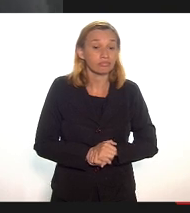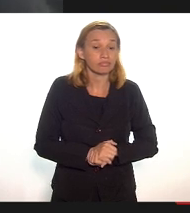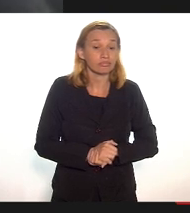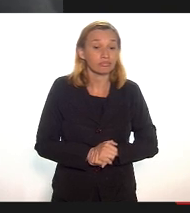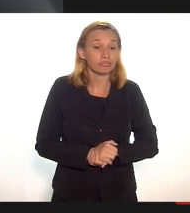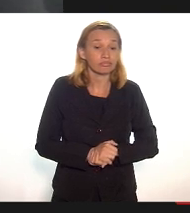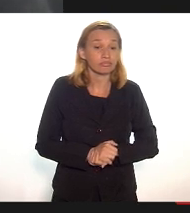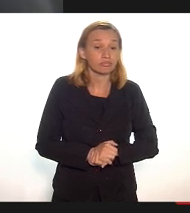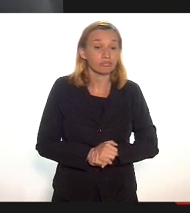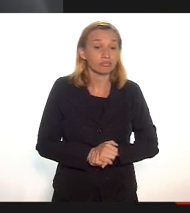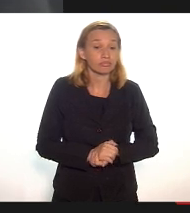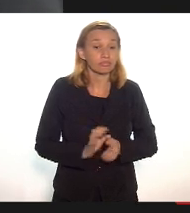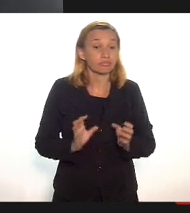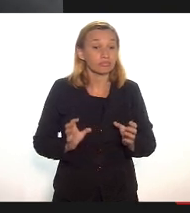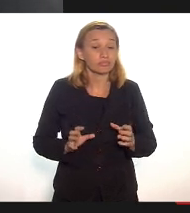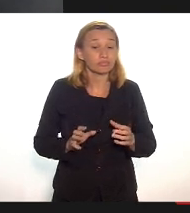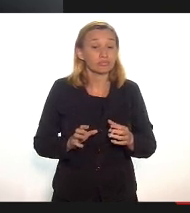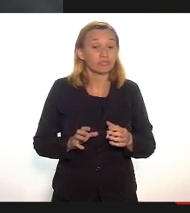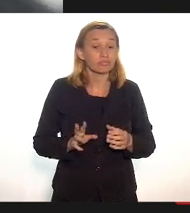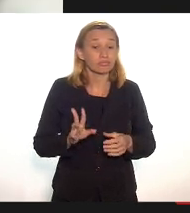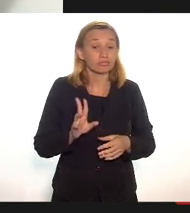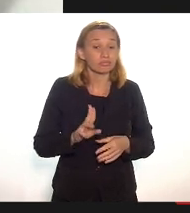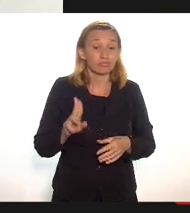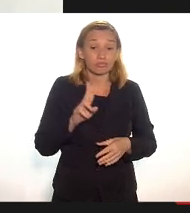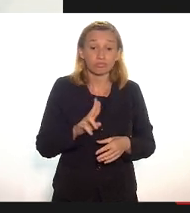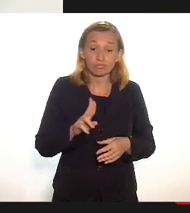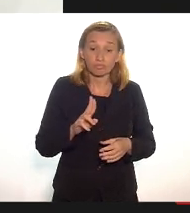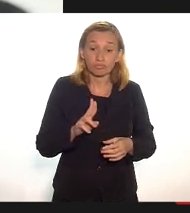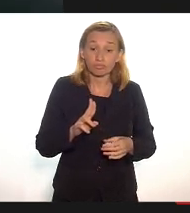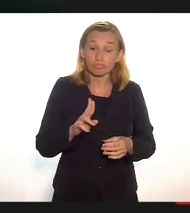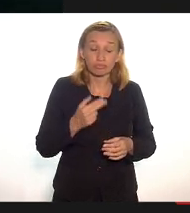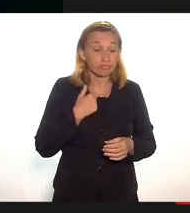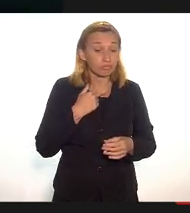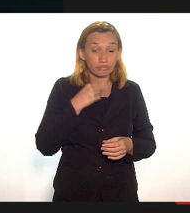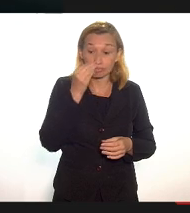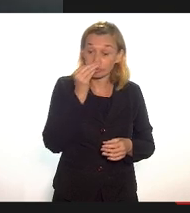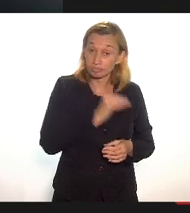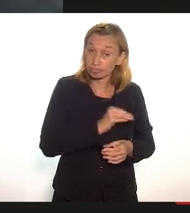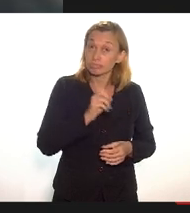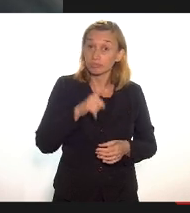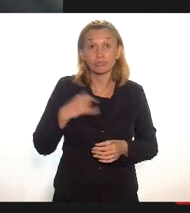é um instrumento para o qual nós não podemos virar as costas. É uma CPI